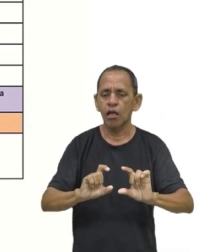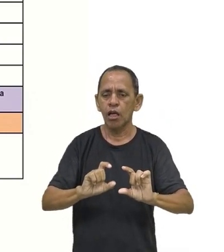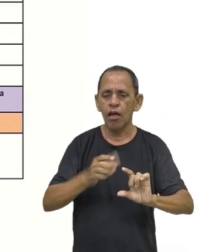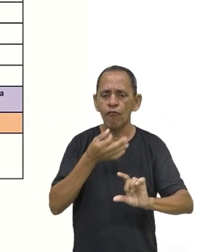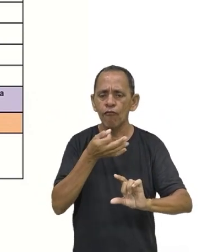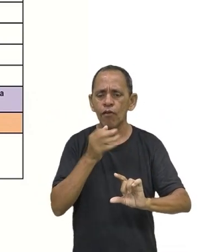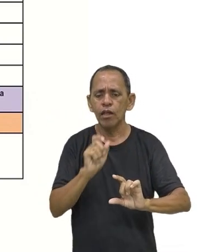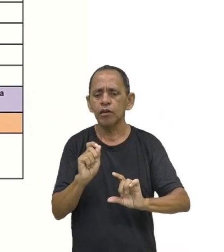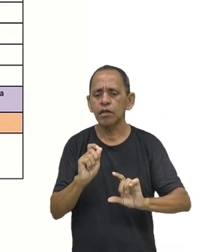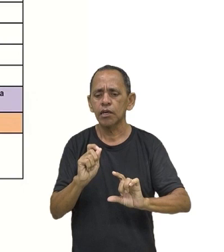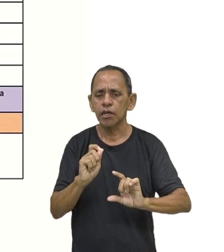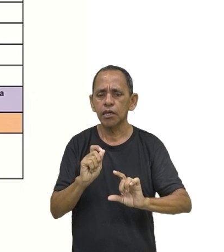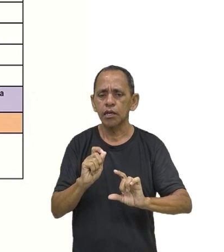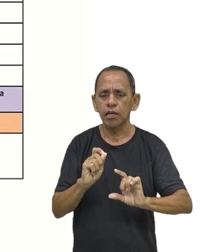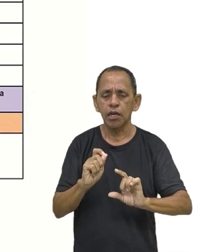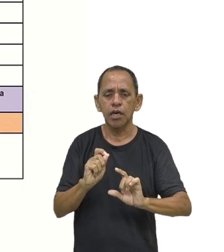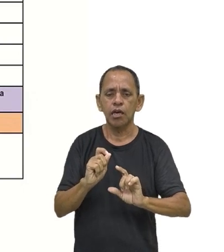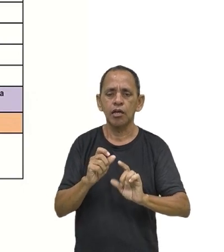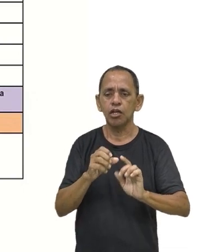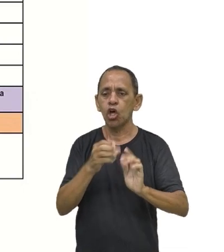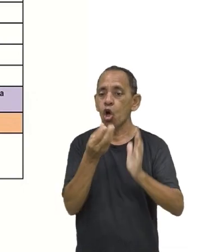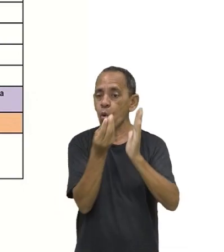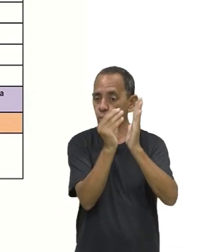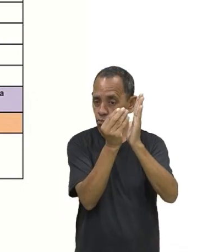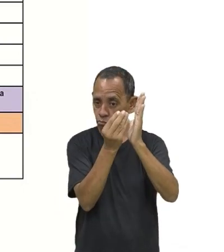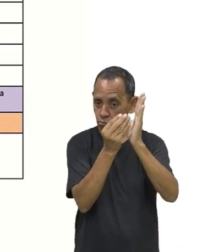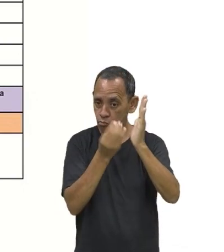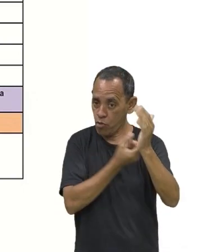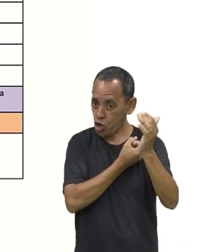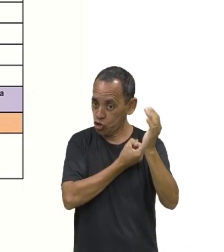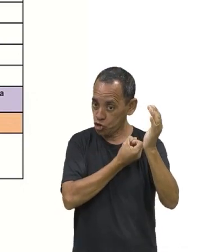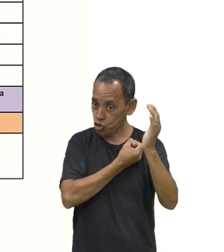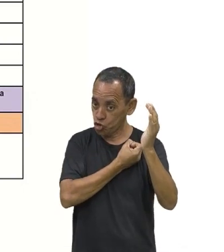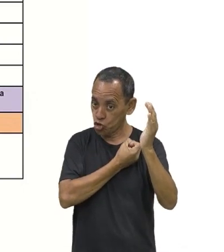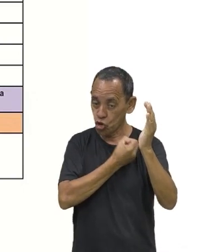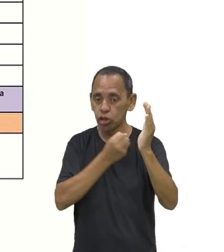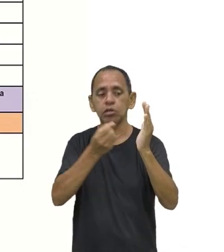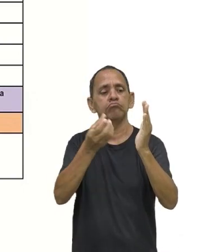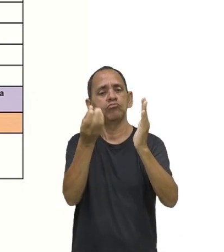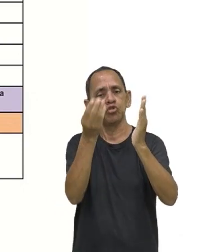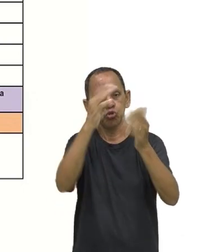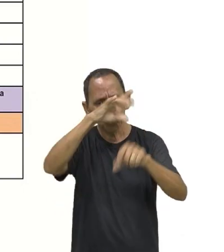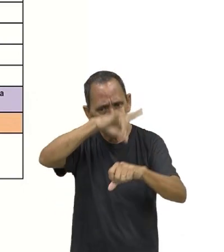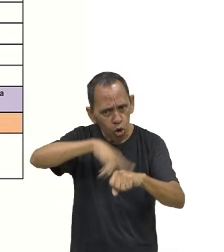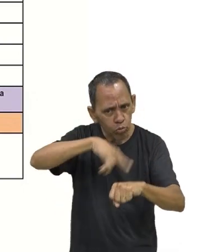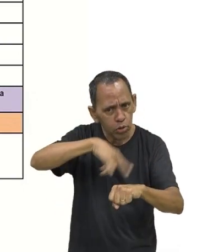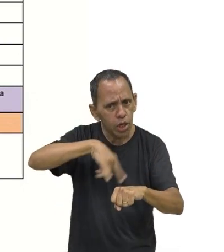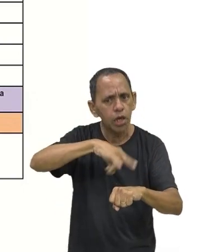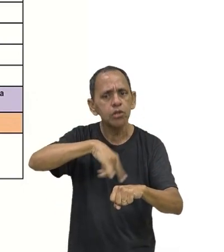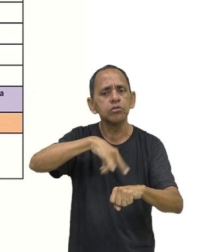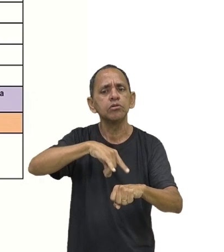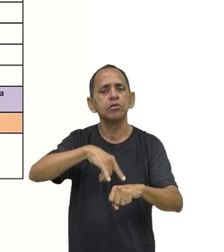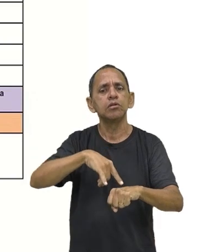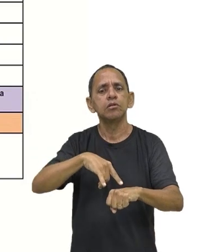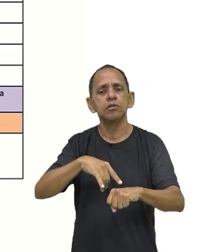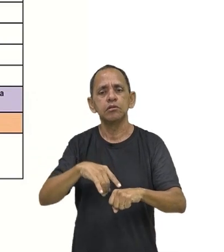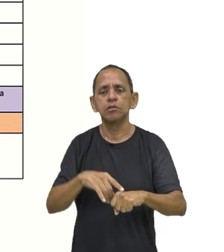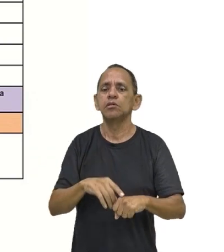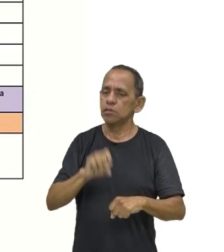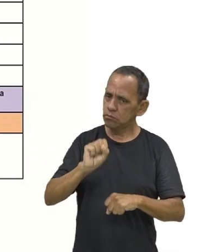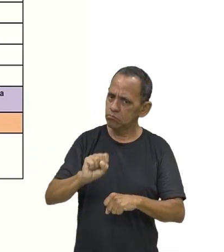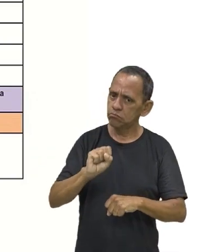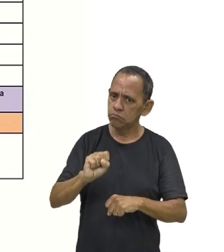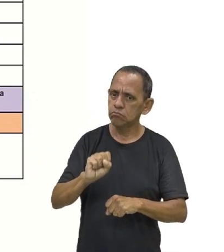de avaliações de notas no diário digital. Então, vocês estão vendo aí que a gente tem que lançar essas notas com 5 dias,